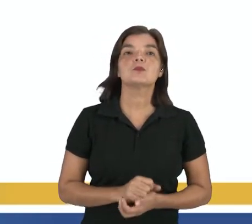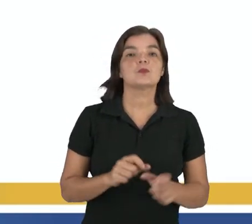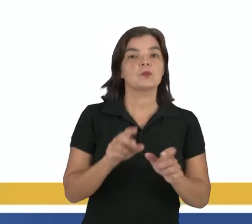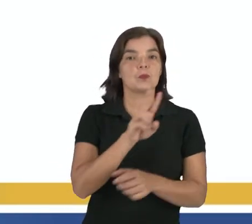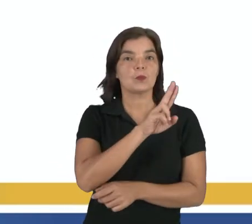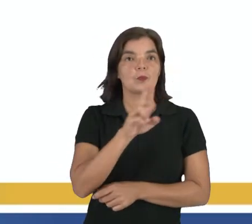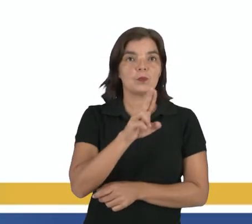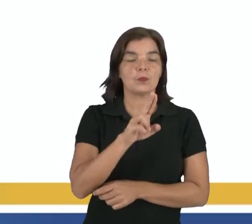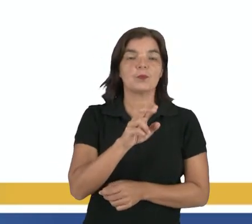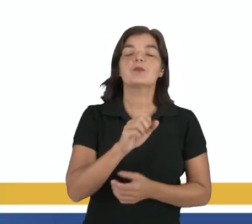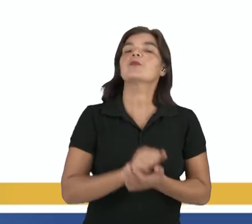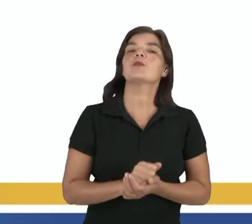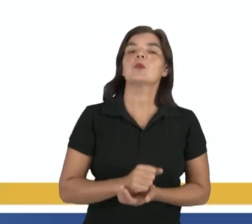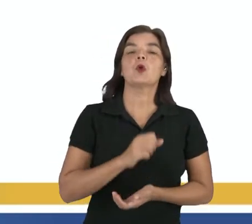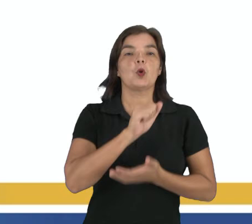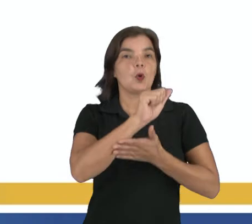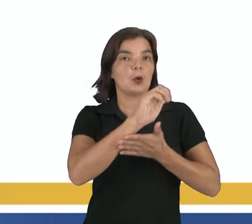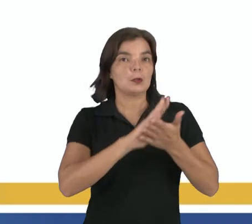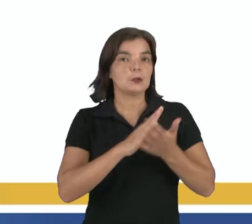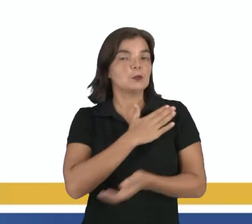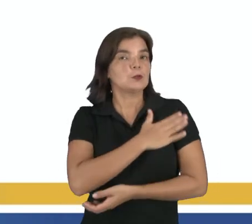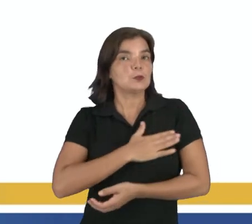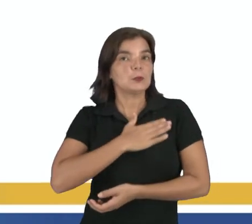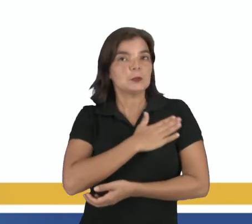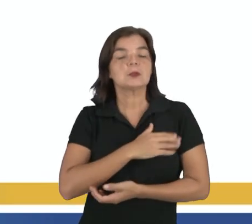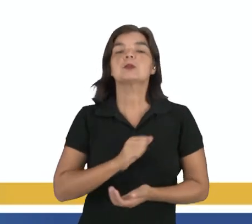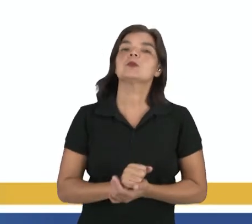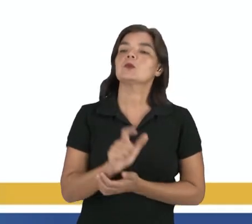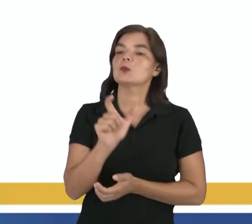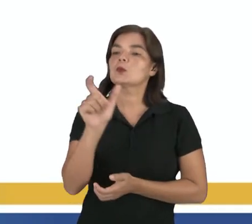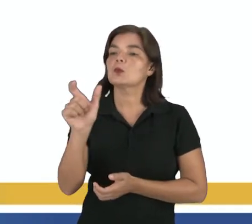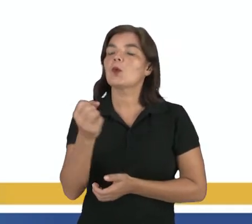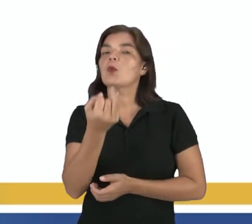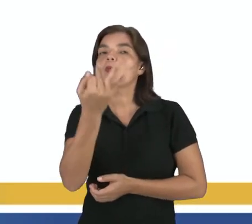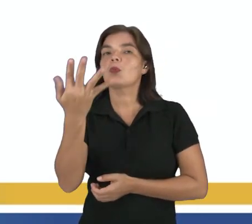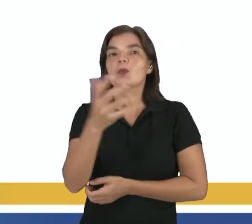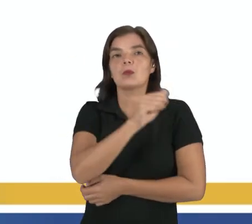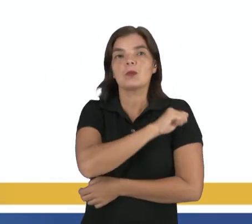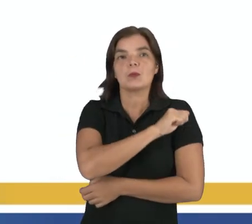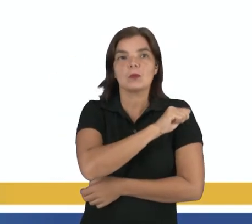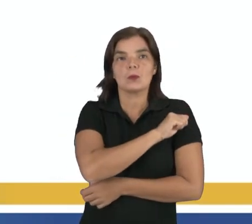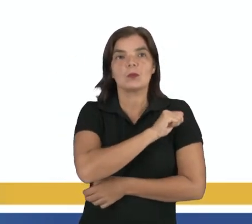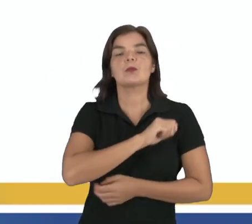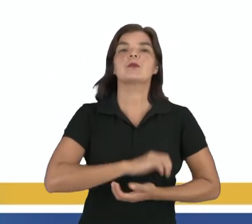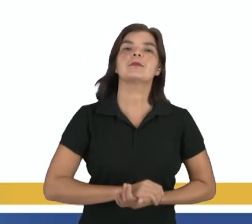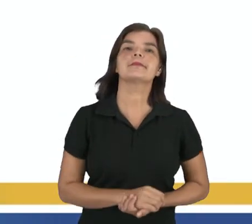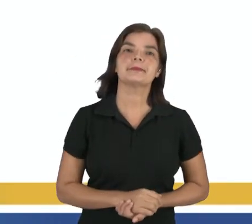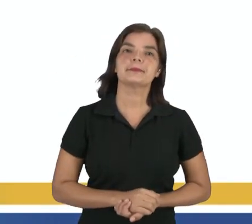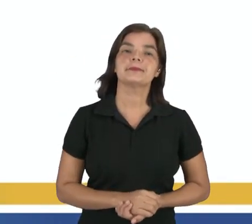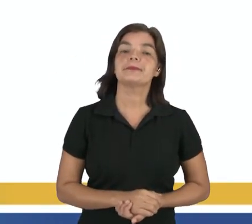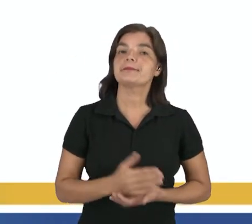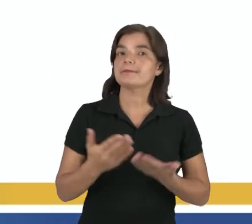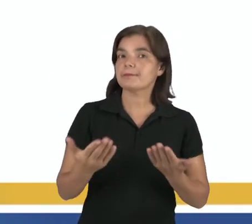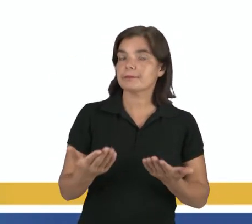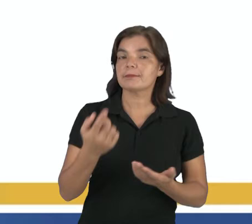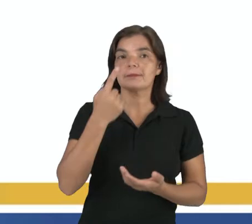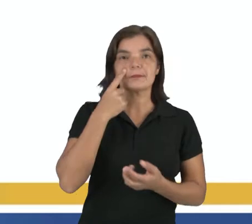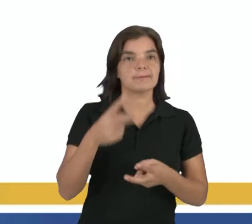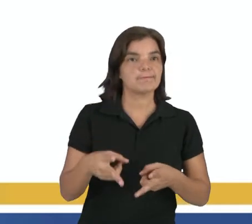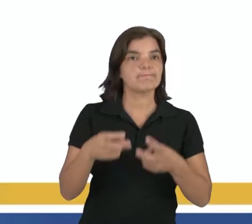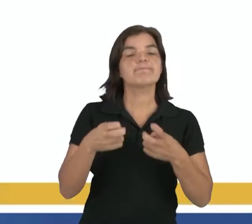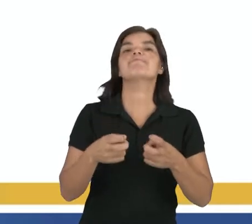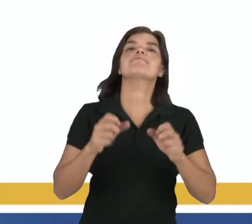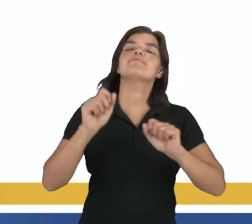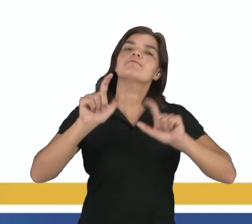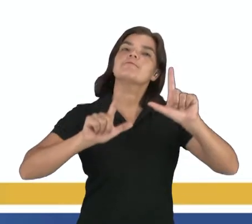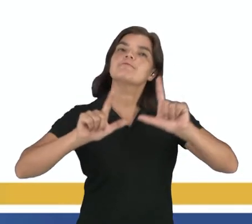nomenclaturar a atividade e, em seguida, ela vai falar sobre o quantitativo do número de aluno. Então, nesse caso, vocês vão perceber